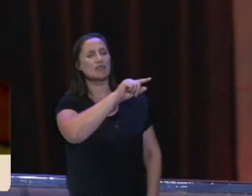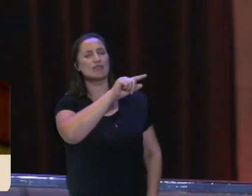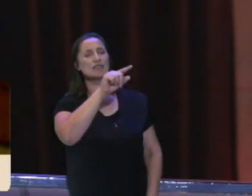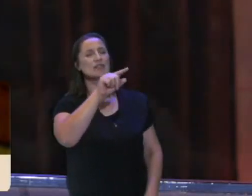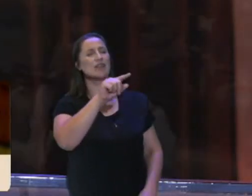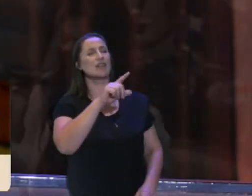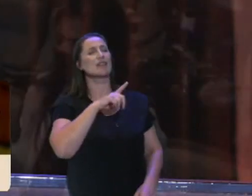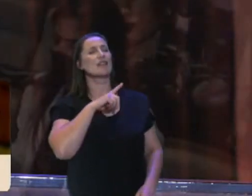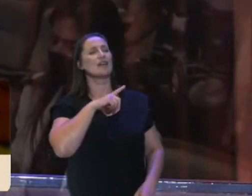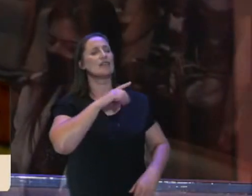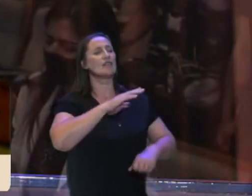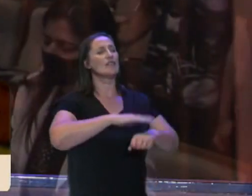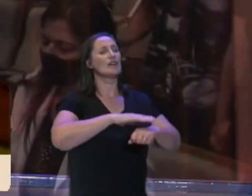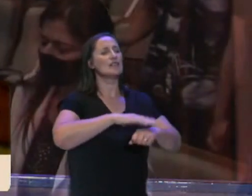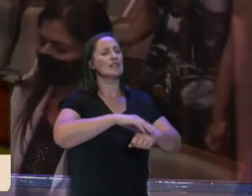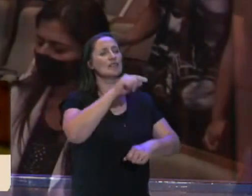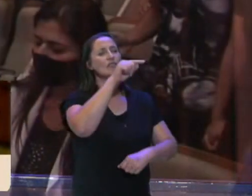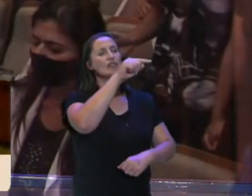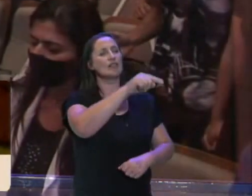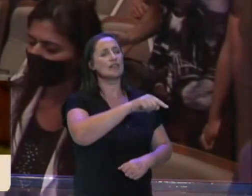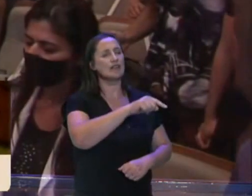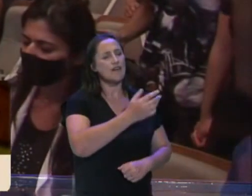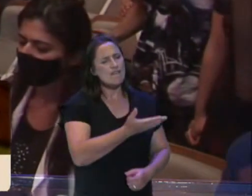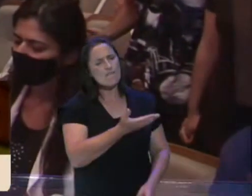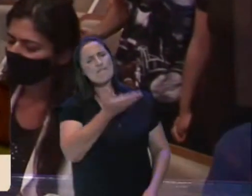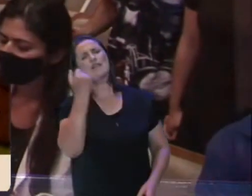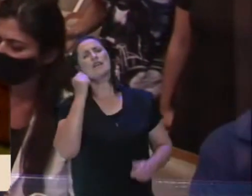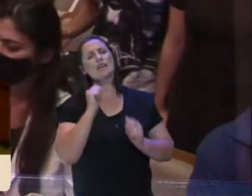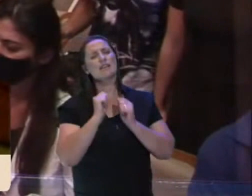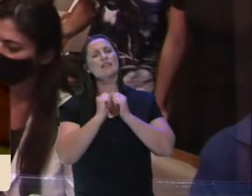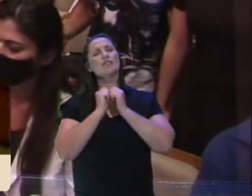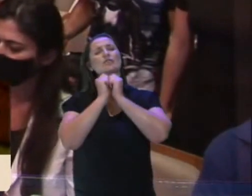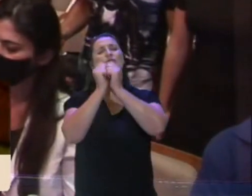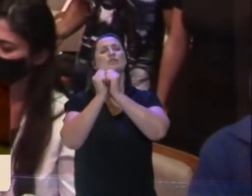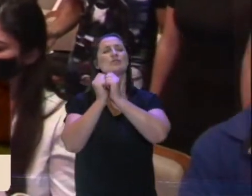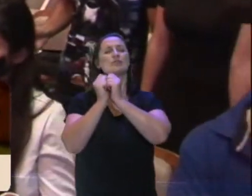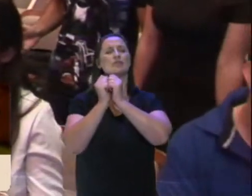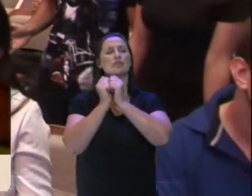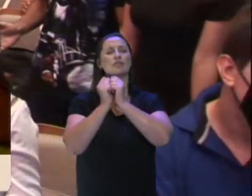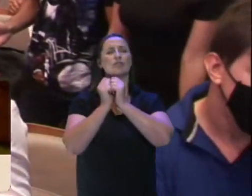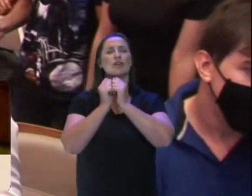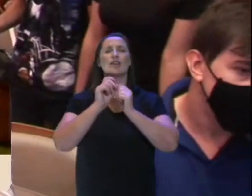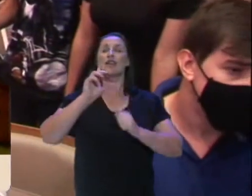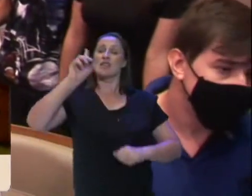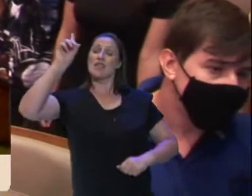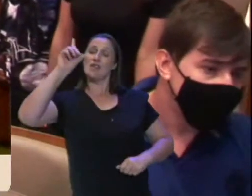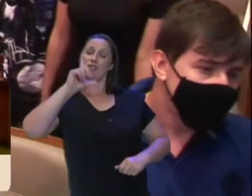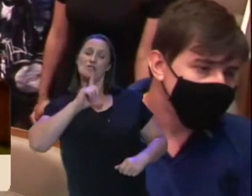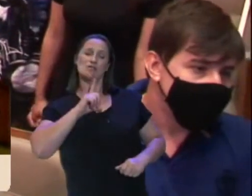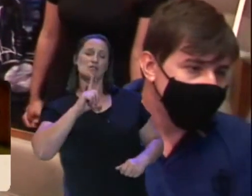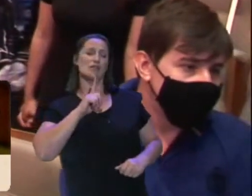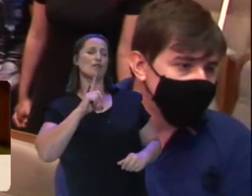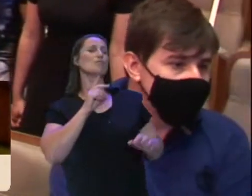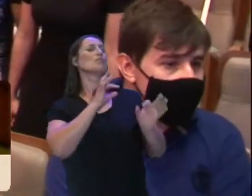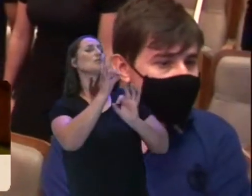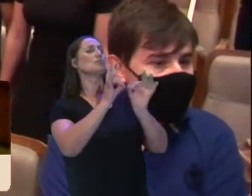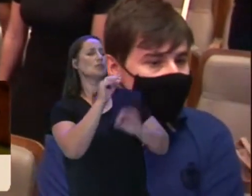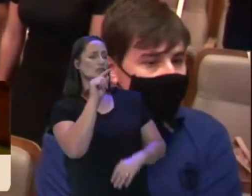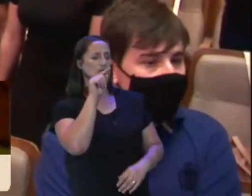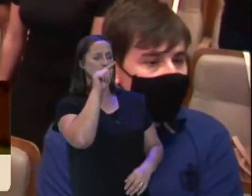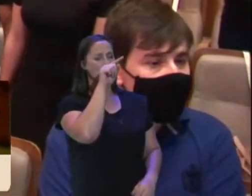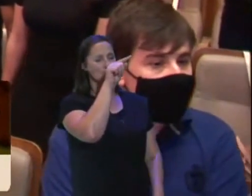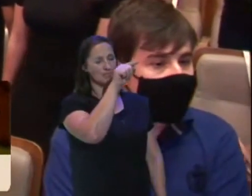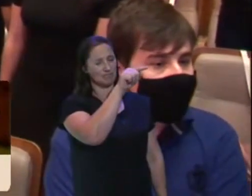Sai para fora, porque eu tenho um propósito para você. E nessa hora, Pai, eu quero